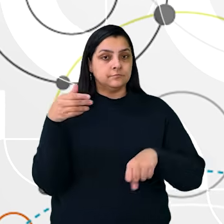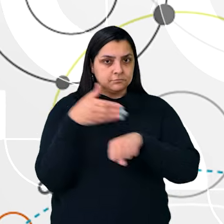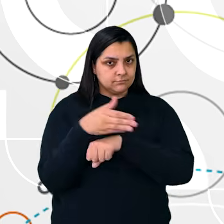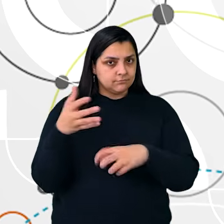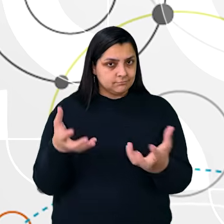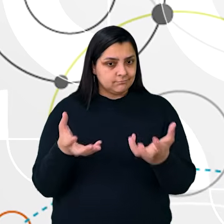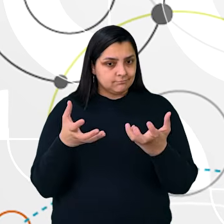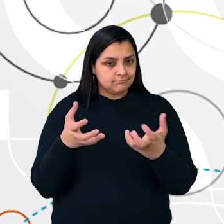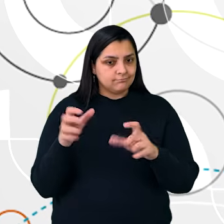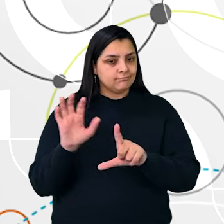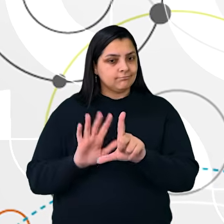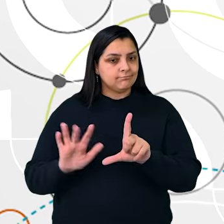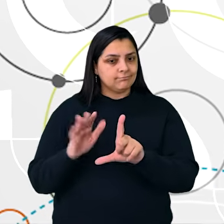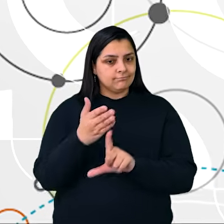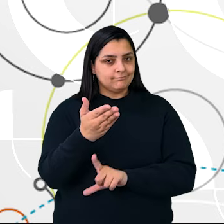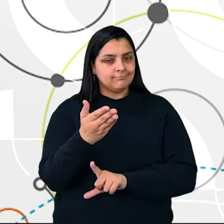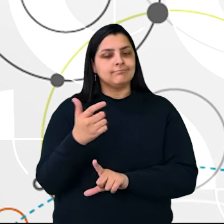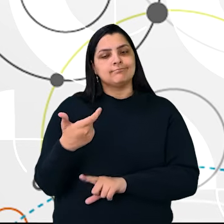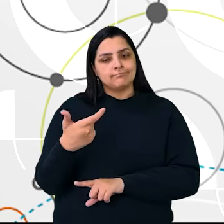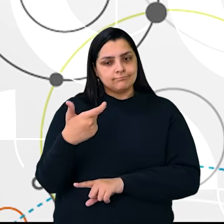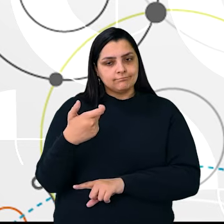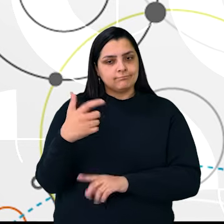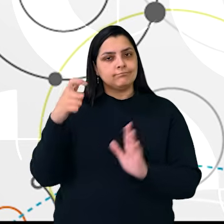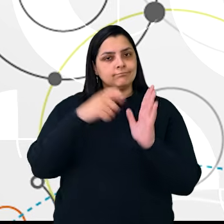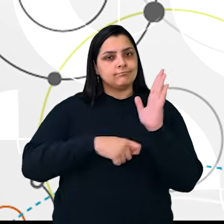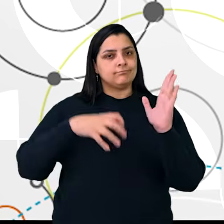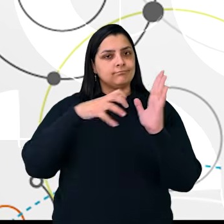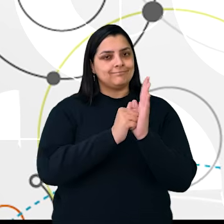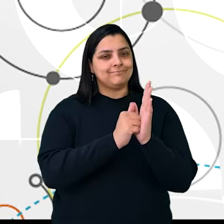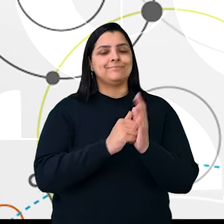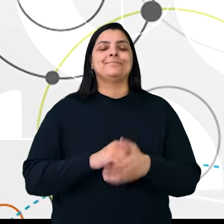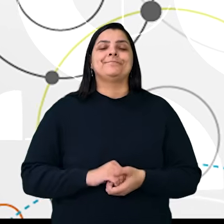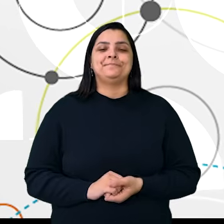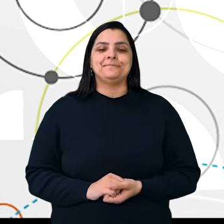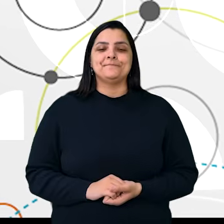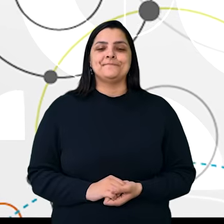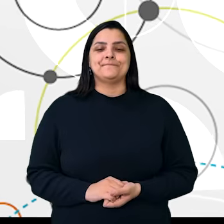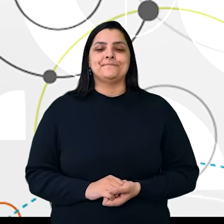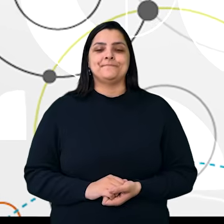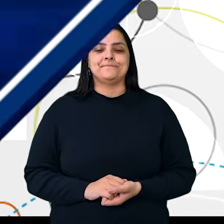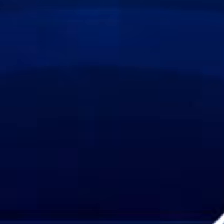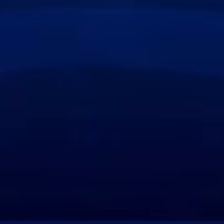Para participar, aponte a câmera para o QR Code na tela e se inscreva.